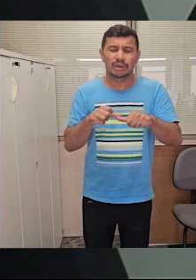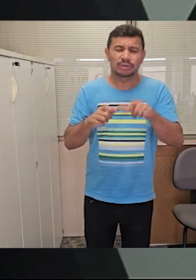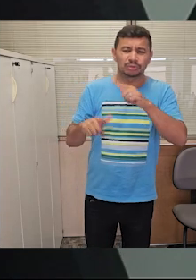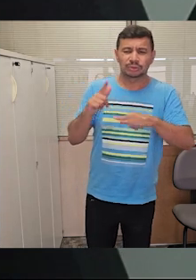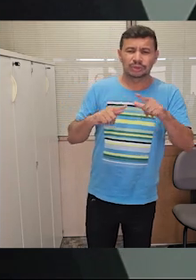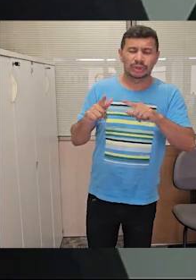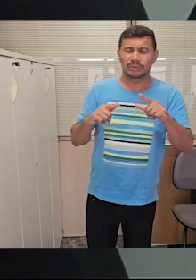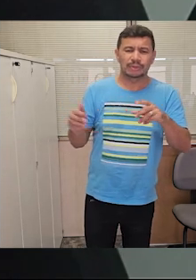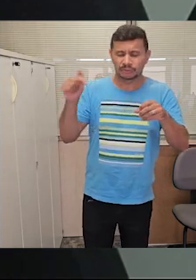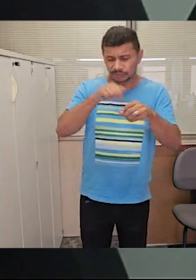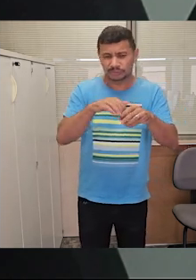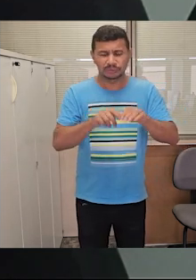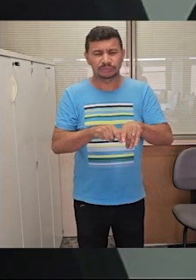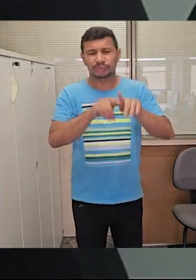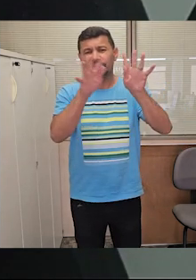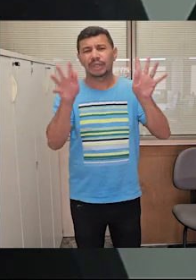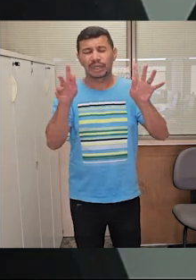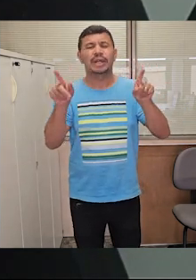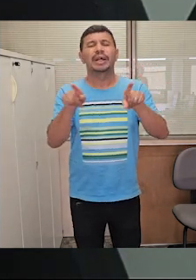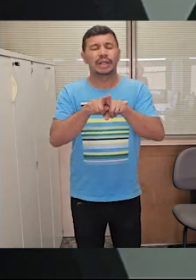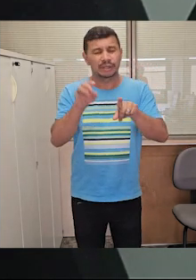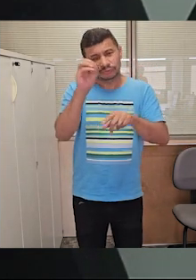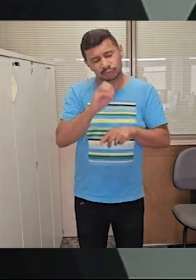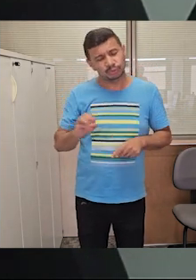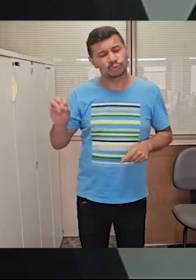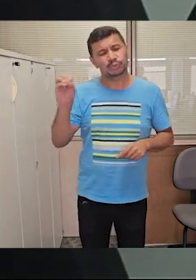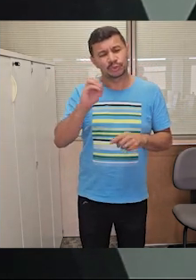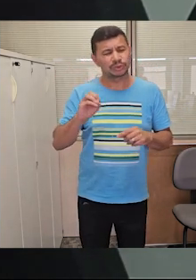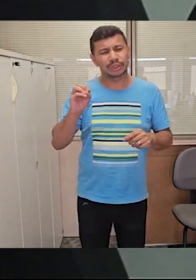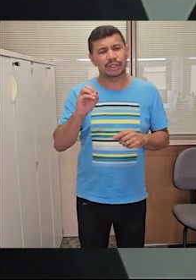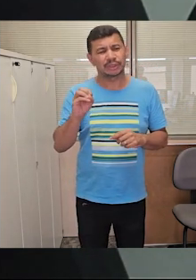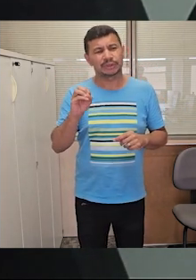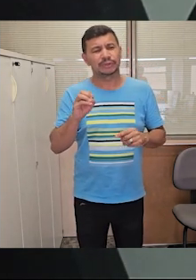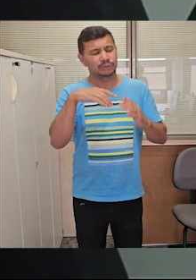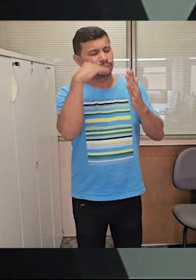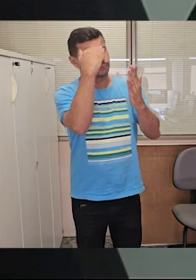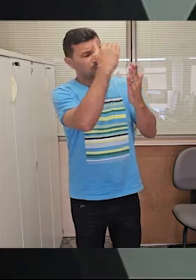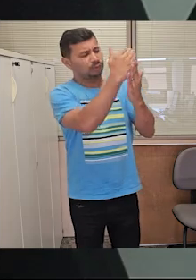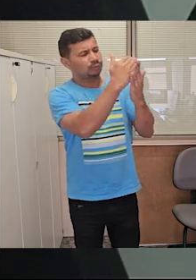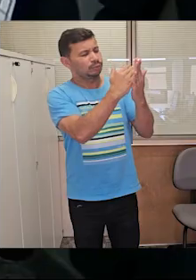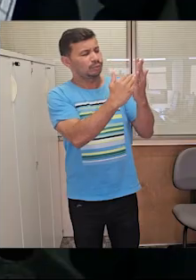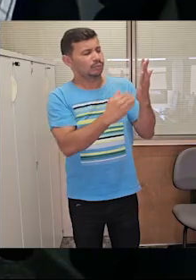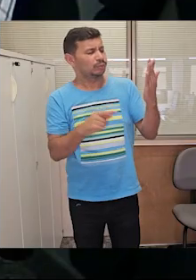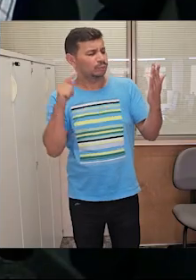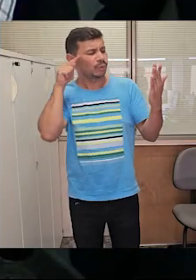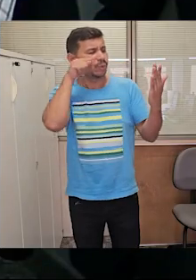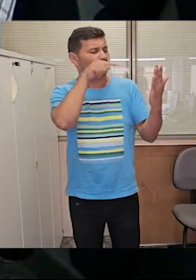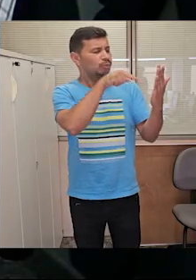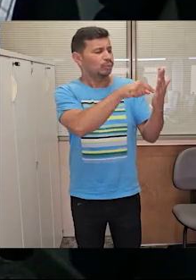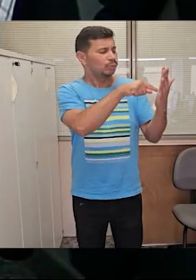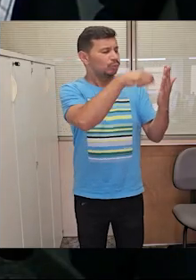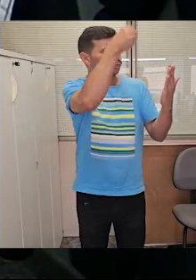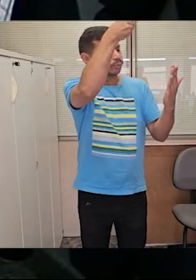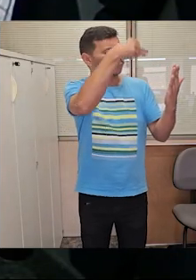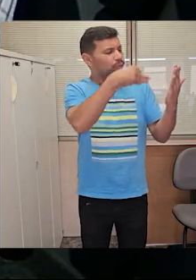etc. Greve em Osasco, solidariedade e tudo mais, enfim, porque a gente tinha... Isso foi contado 3 dias antes.